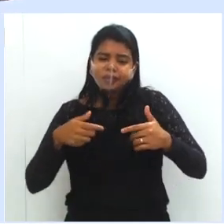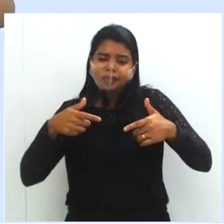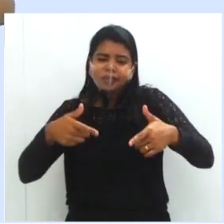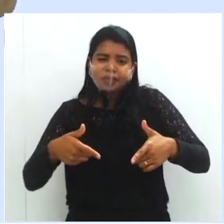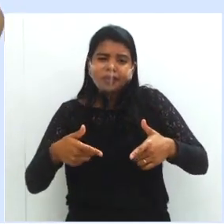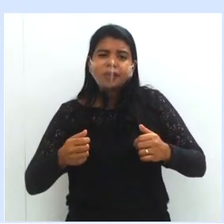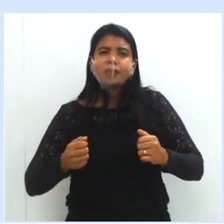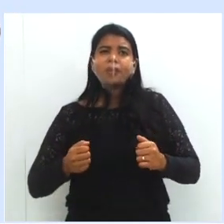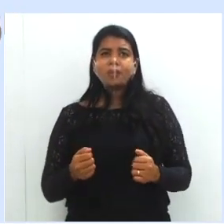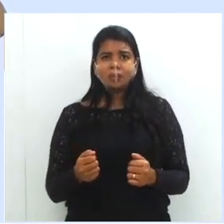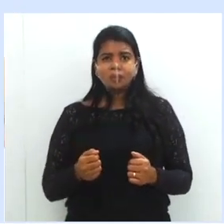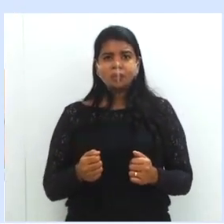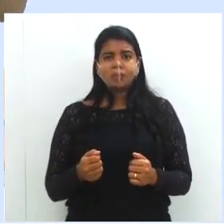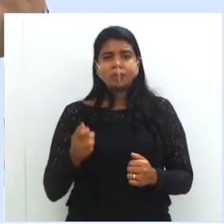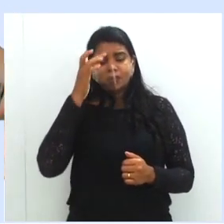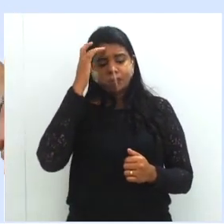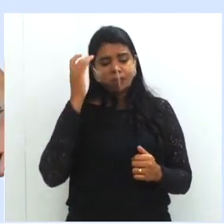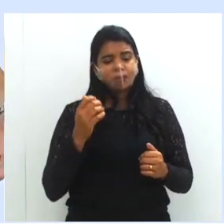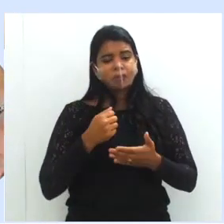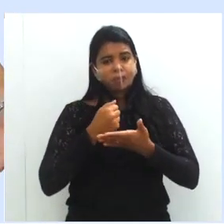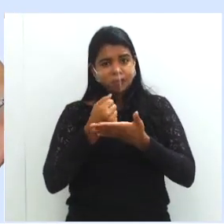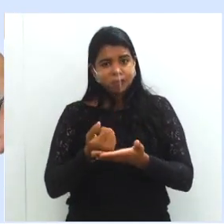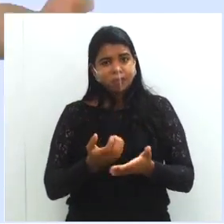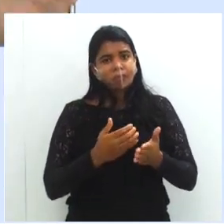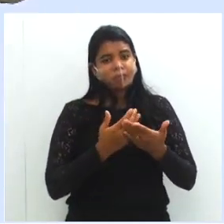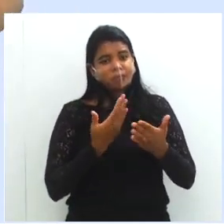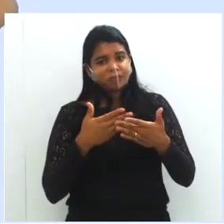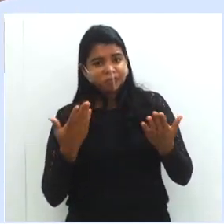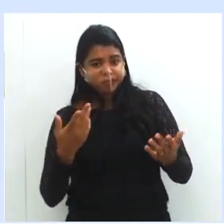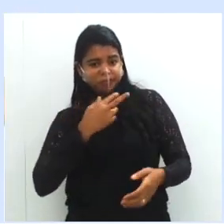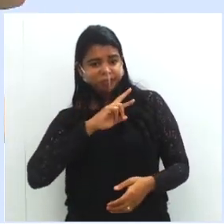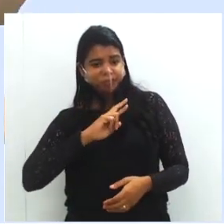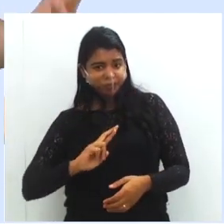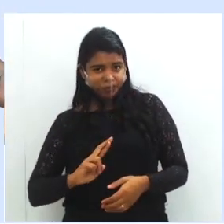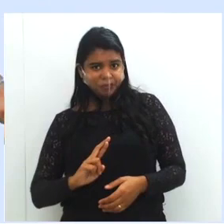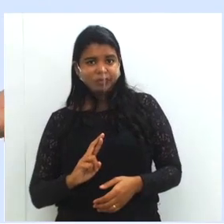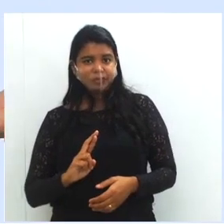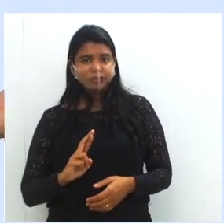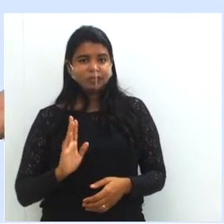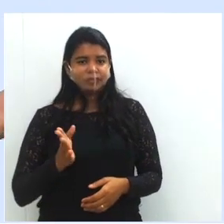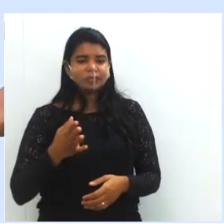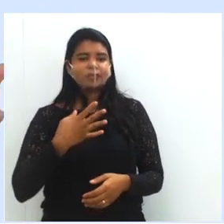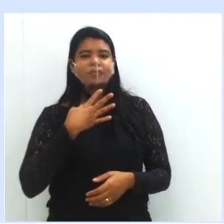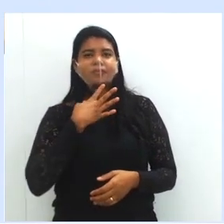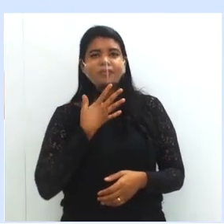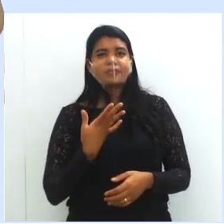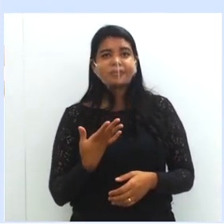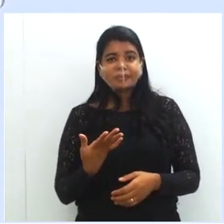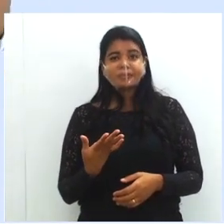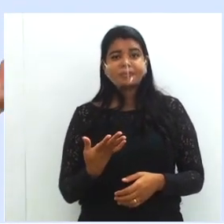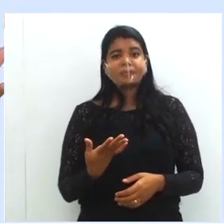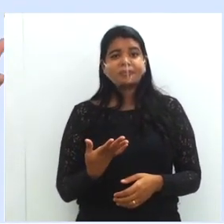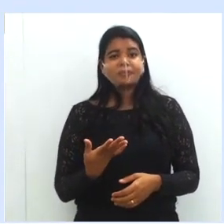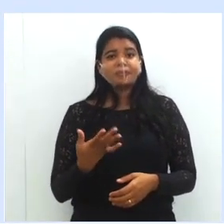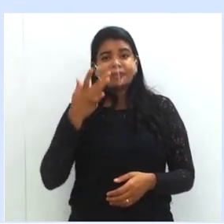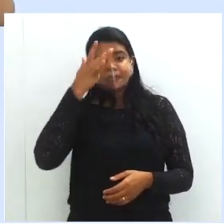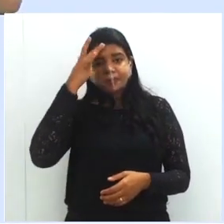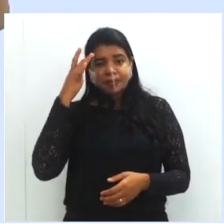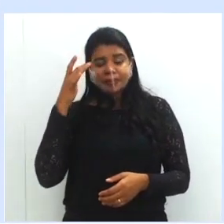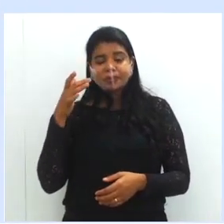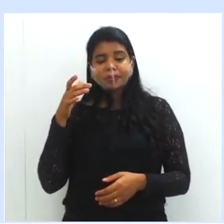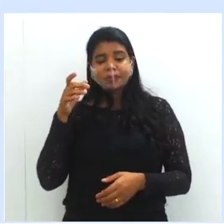de membros dessas religiões, dessas grandes tradições religiosas. Alguns membros